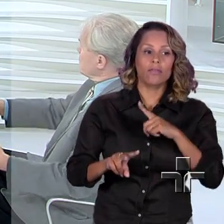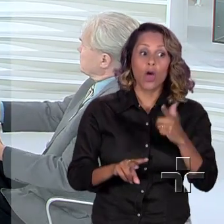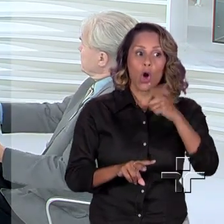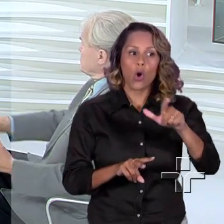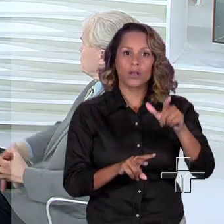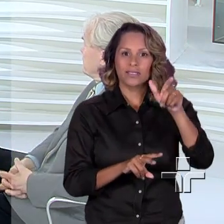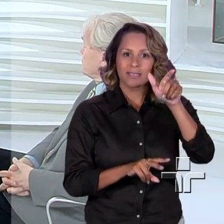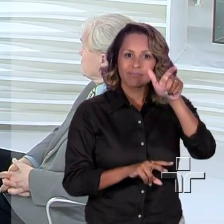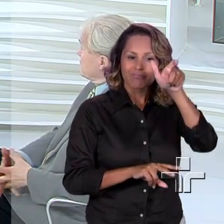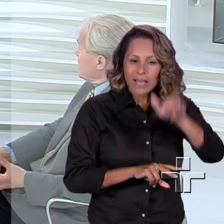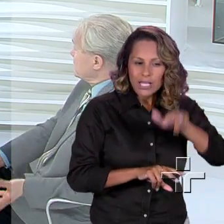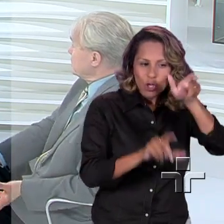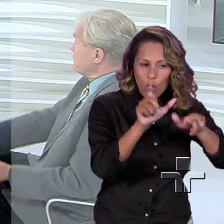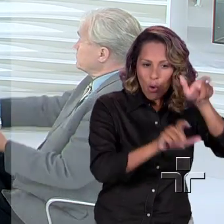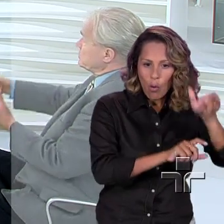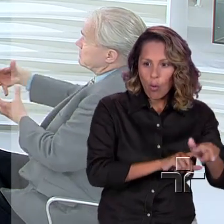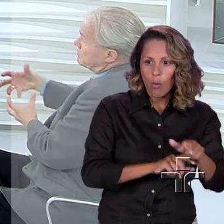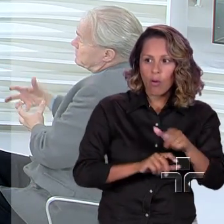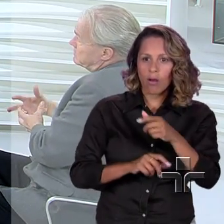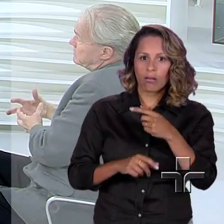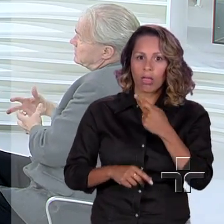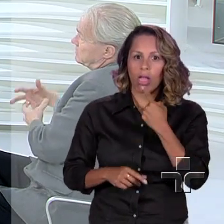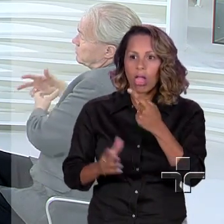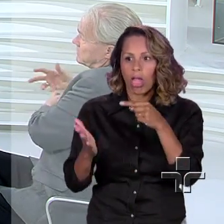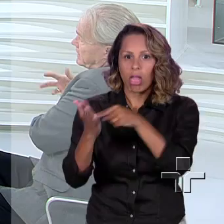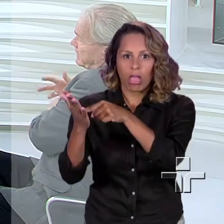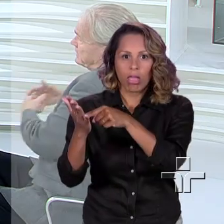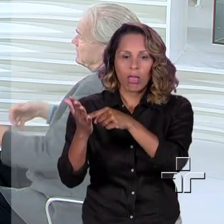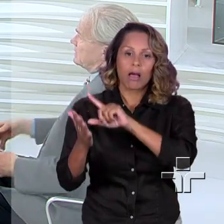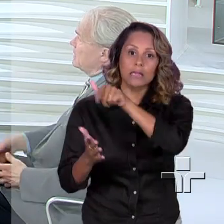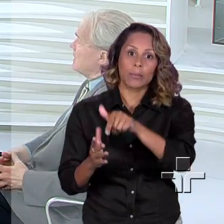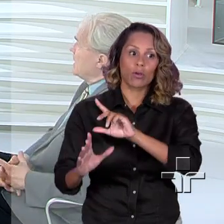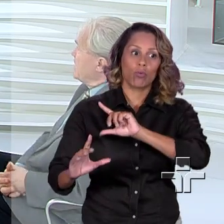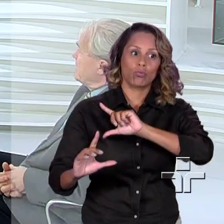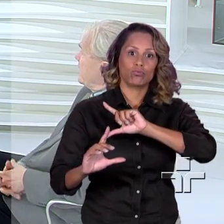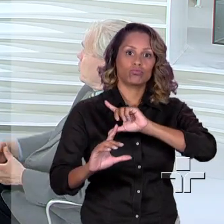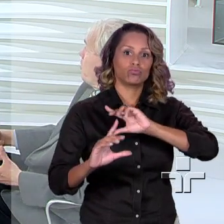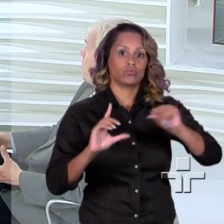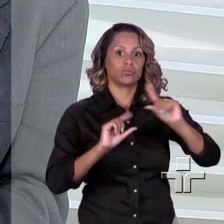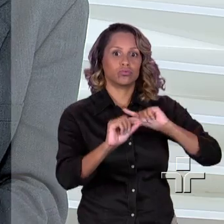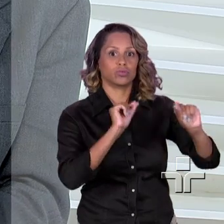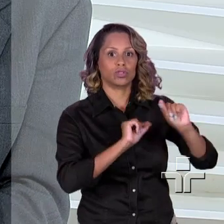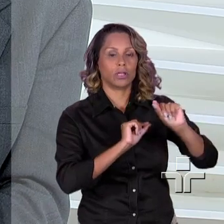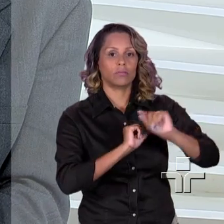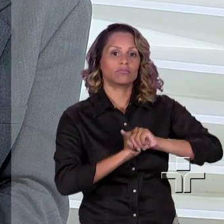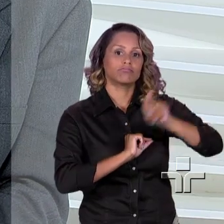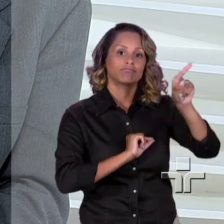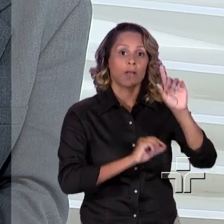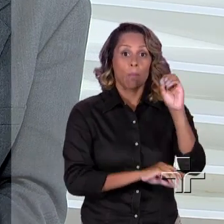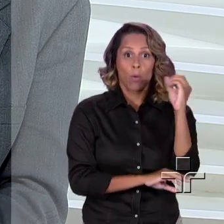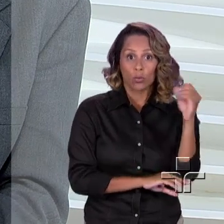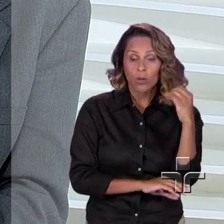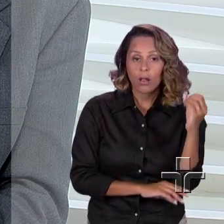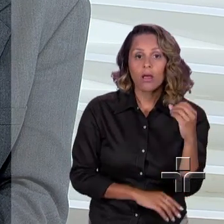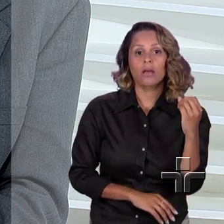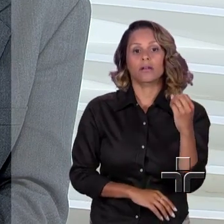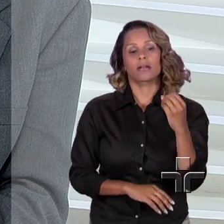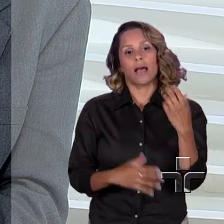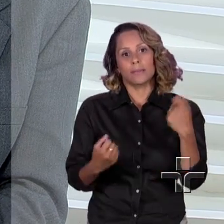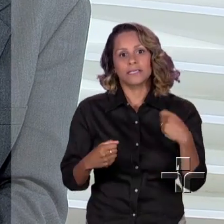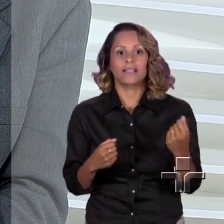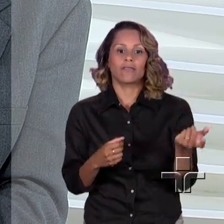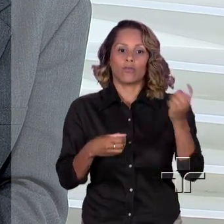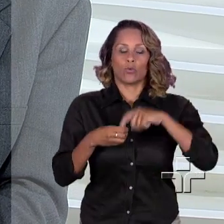ou menos 50 pessoas em Belo Horizonte, tinha que fugir para o Rio de Janeiro e Porto Alegre e recompor na clandestinidade nessas cidades.